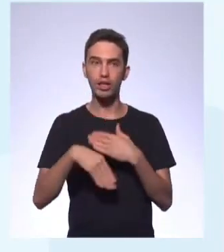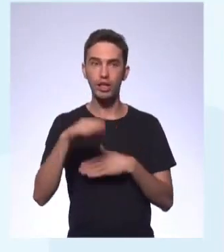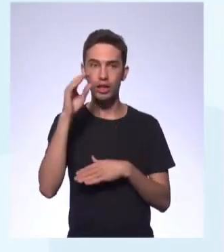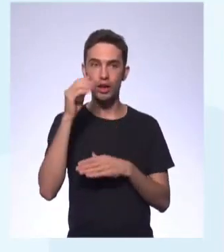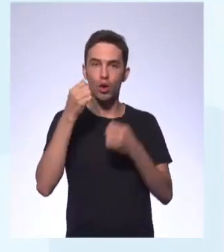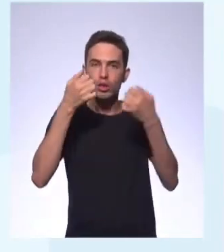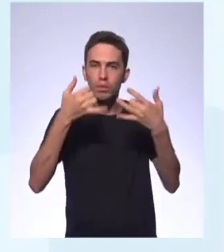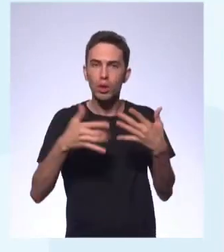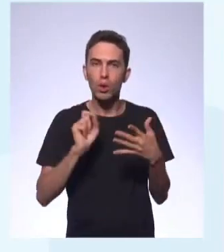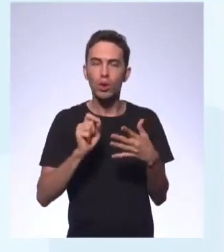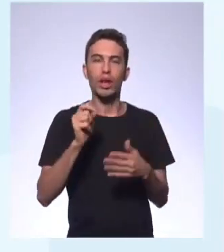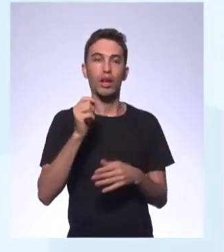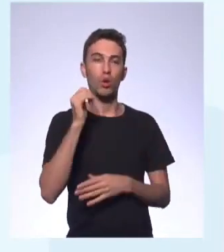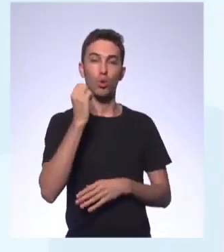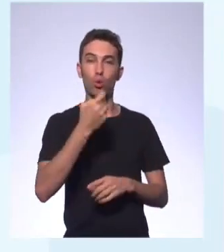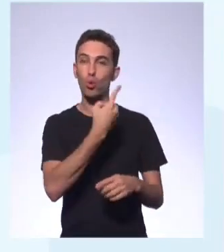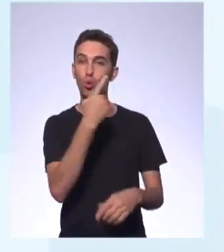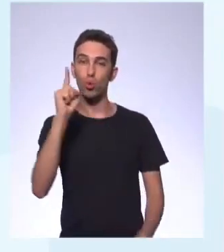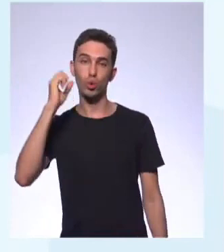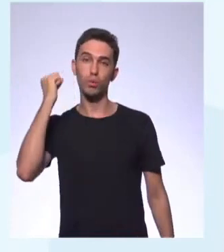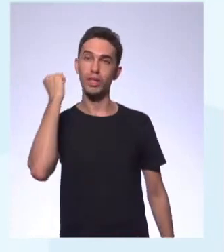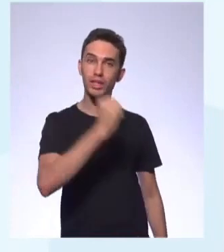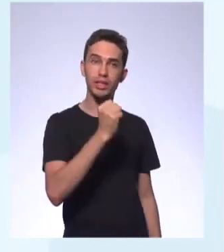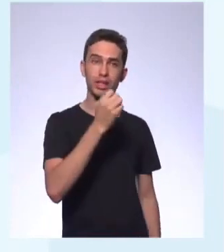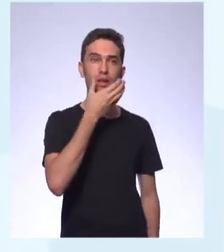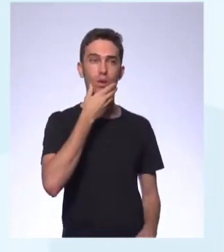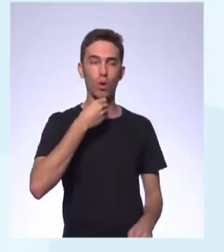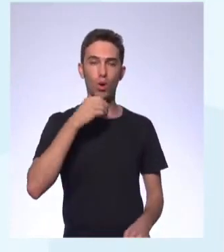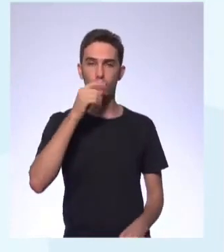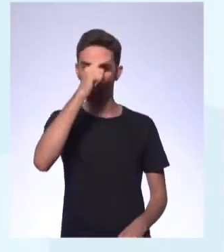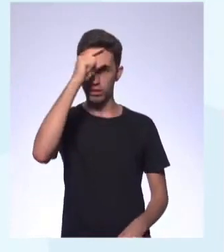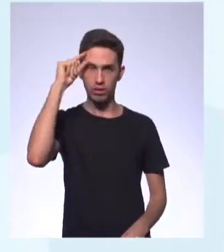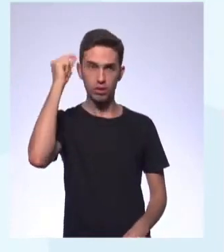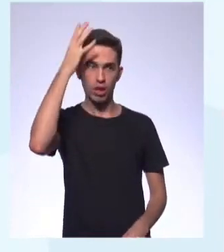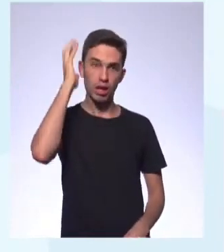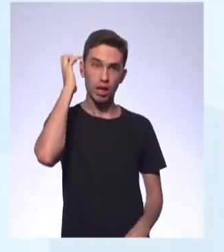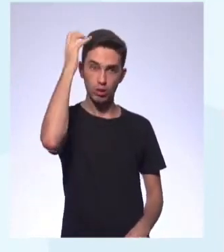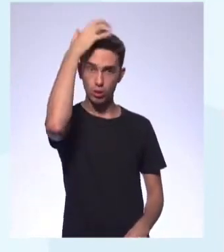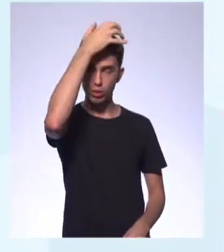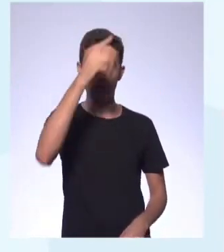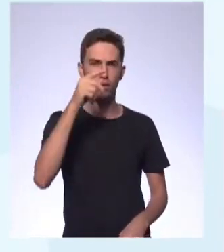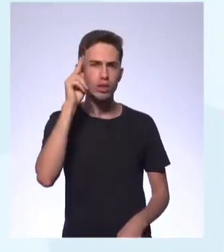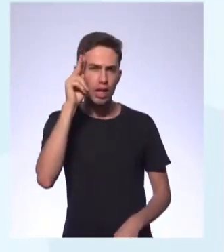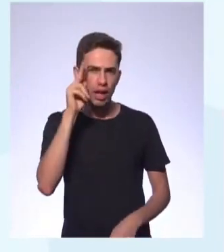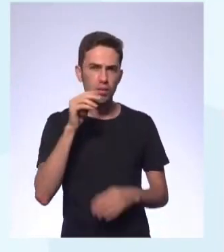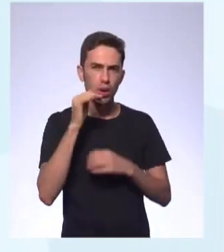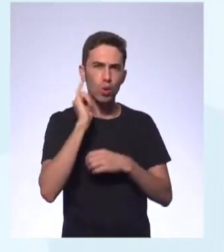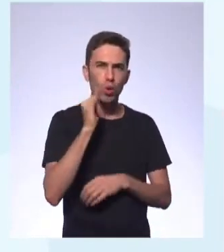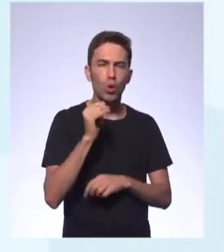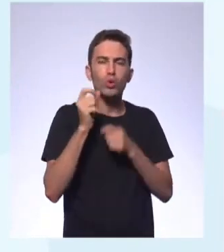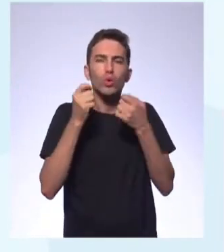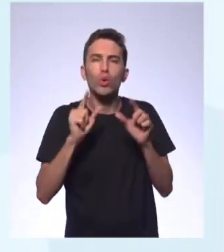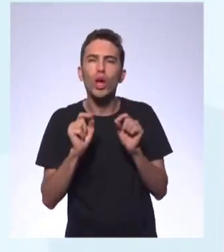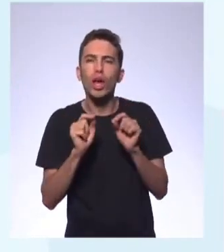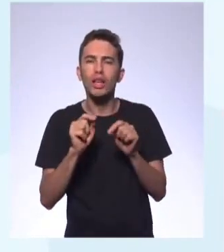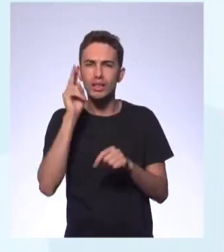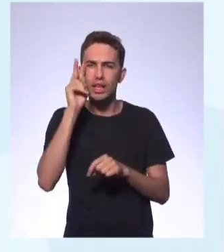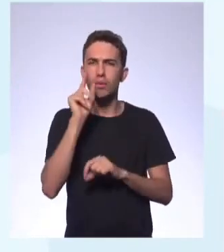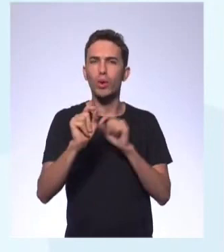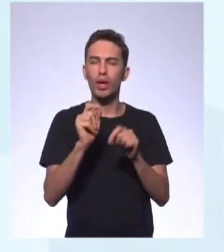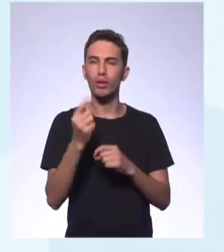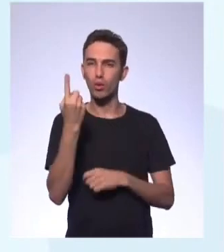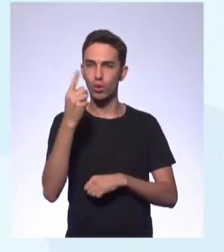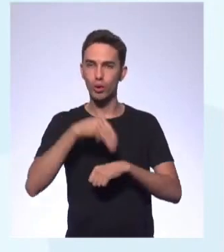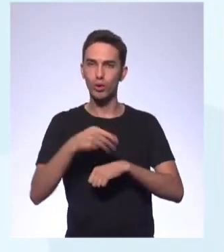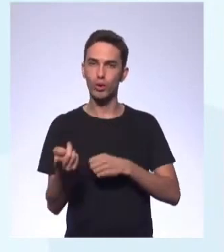de Cazuza, do Lima Barreto. Você se lembra do que trata o conto? O que você lembra dessa história? Compartilhe conosco no chat em 1 minuto e